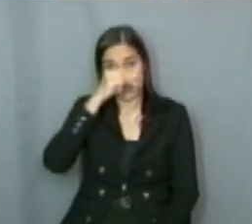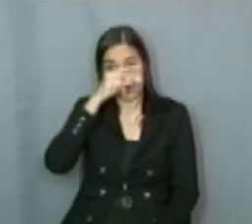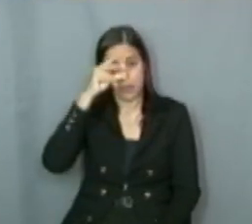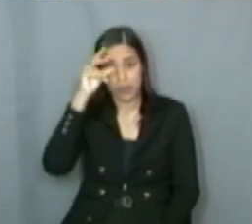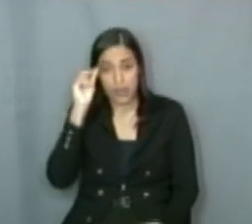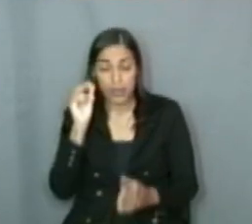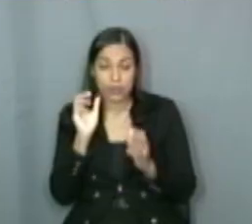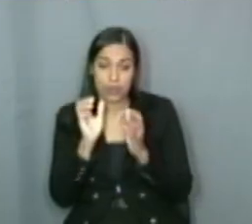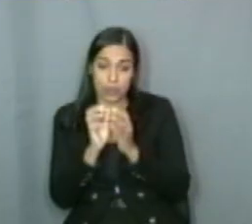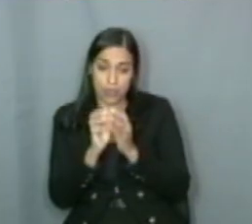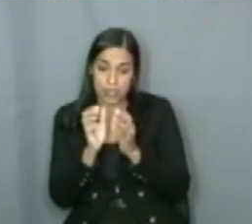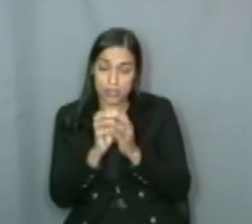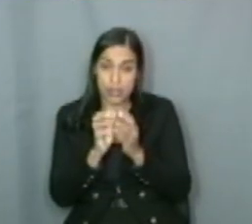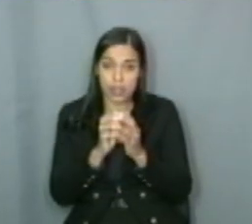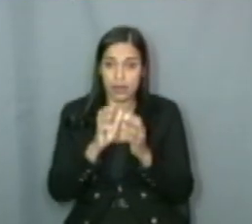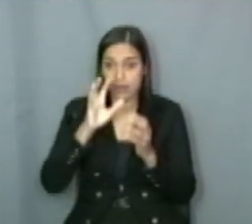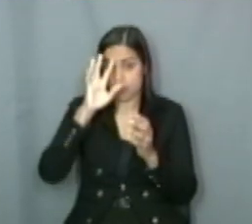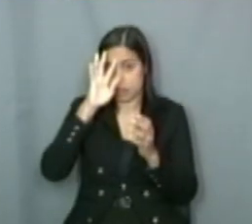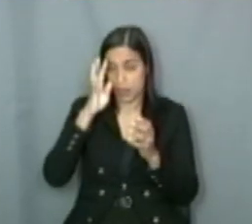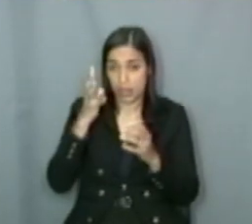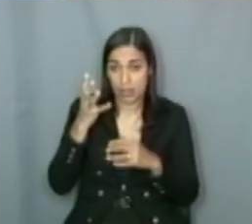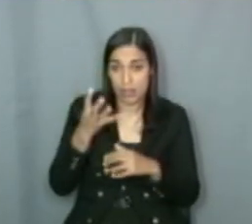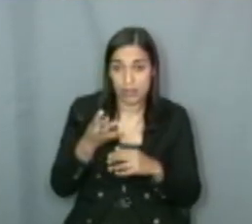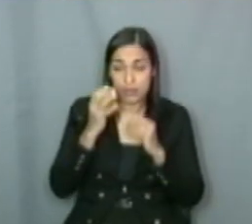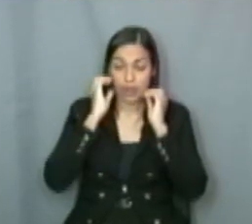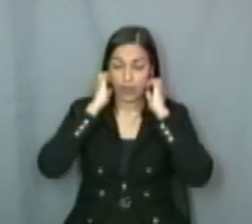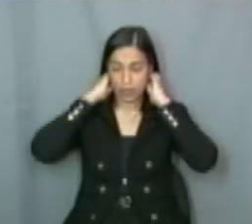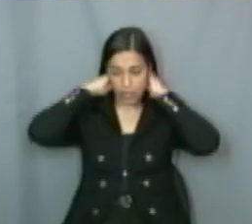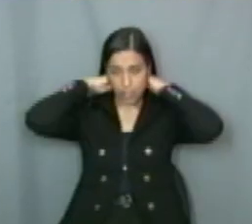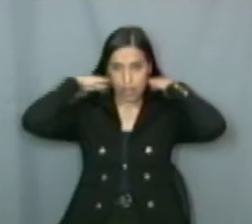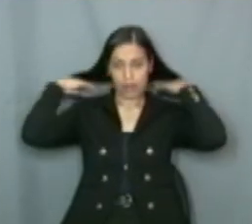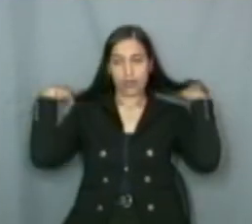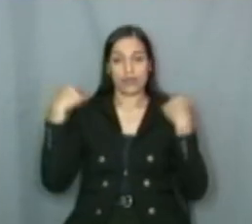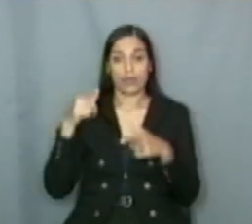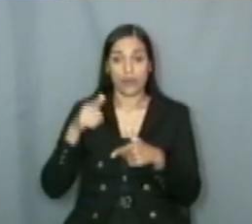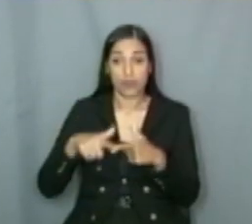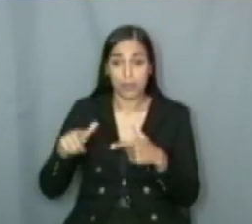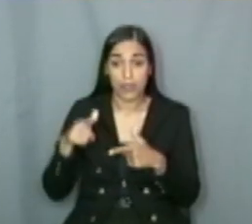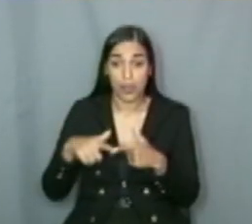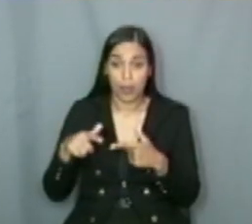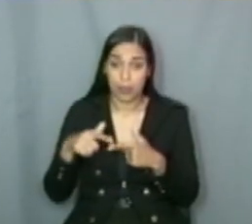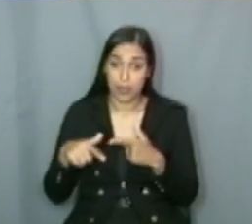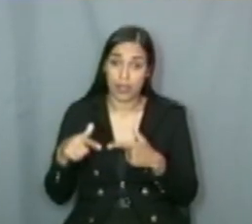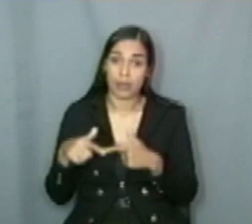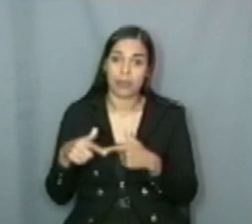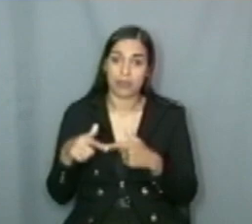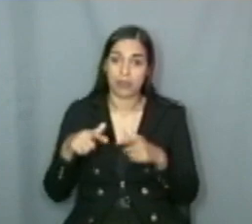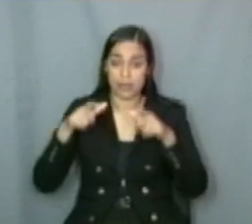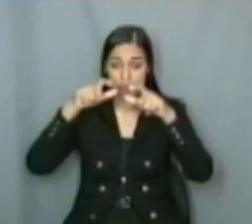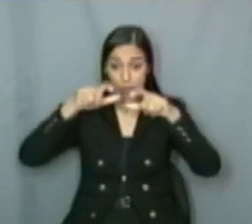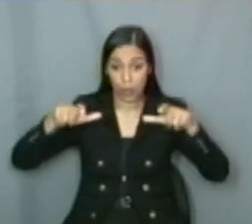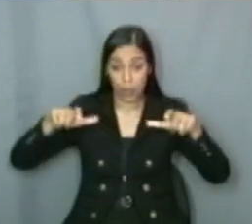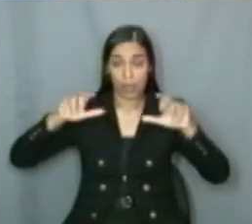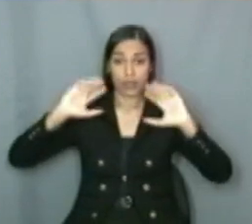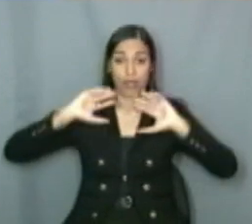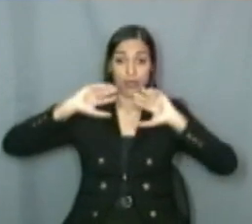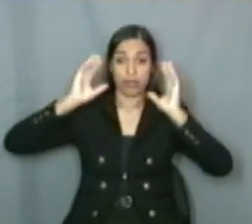Recife para que adote providências urgentes quanto aos problemas estruturais apresentados na quadra de